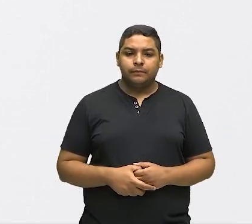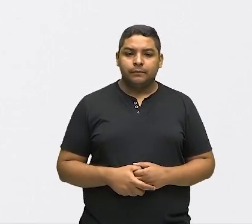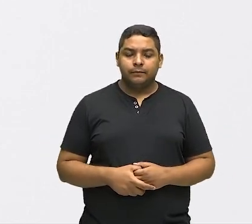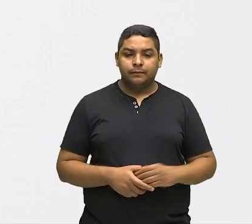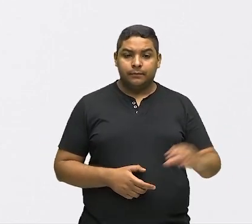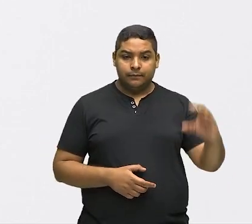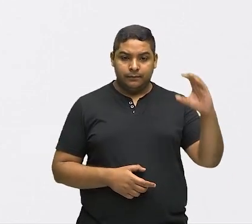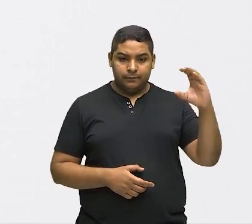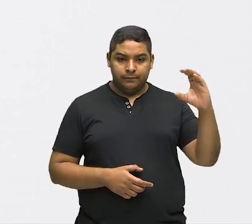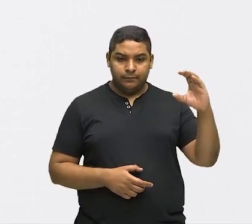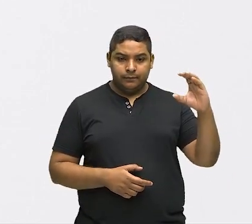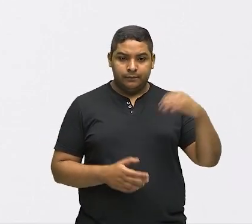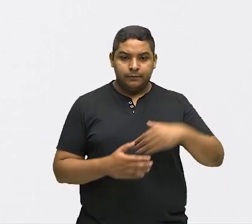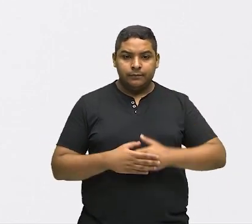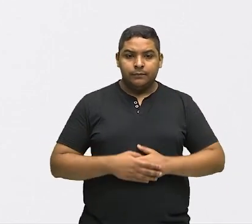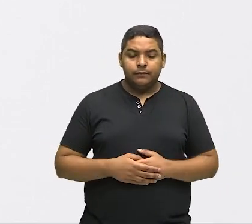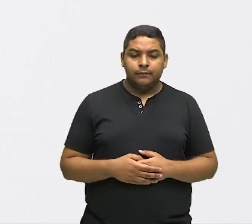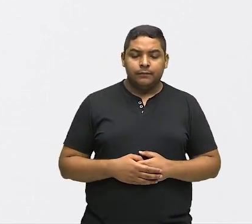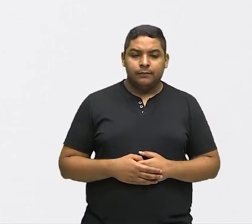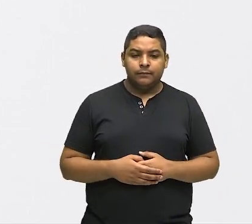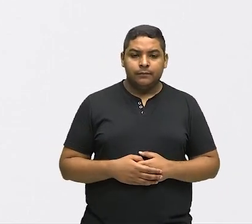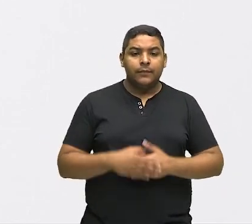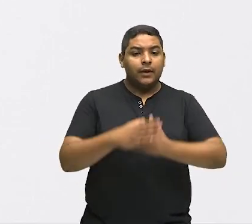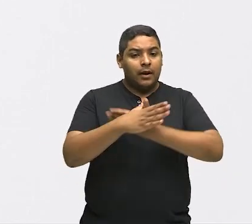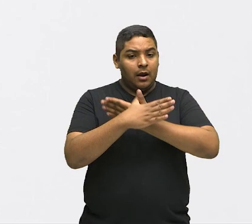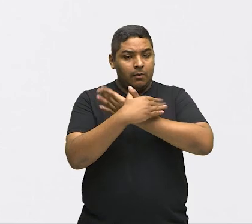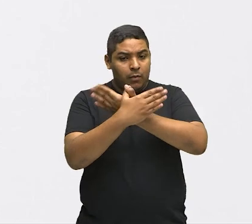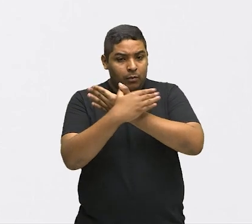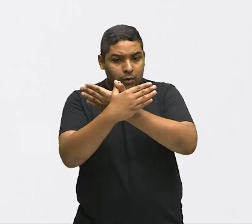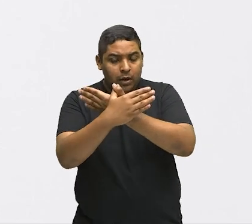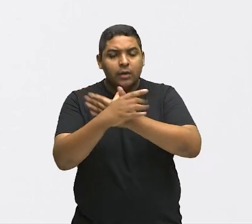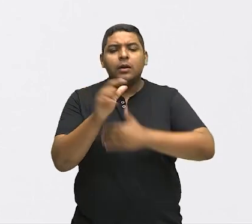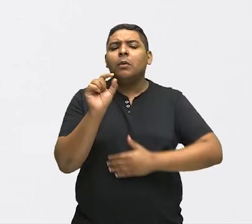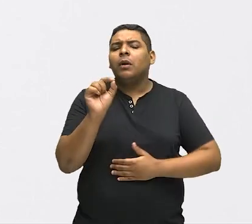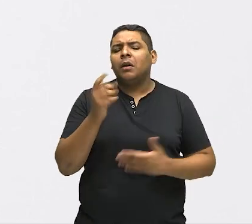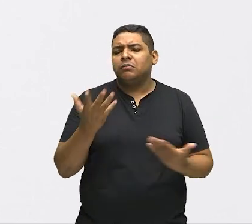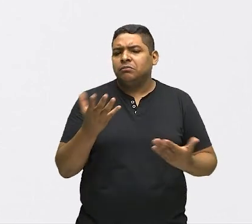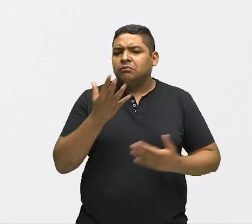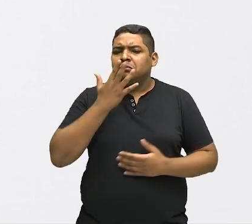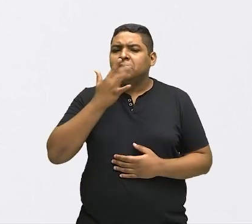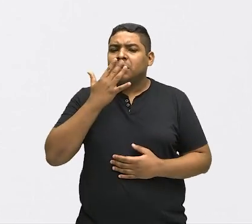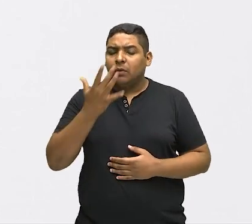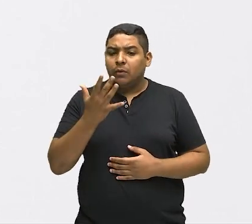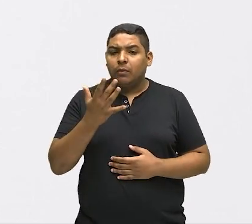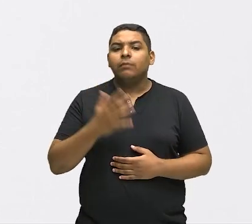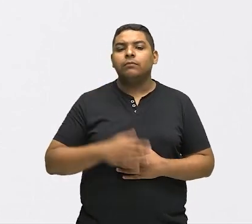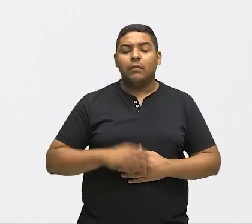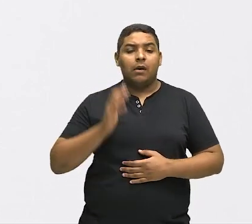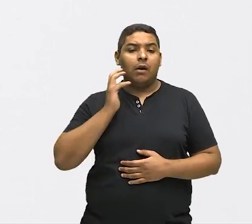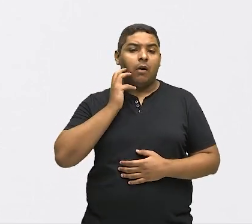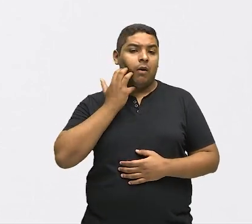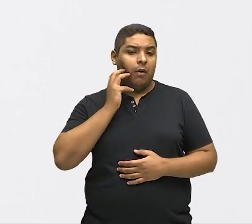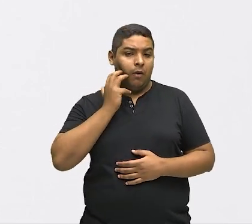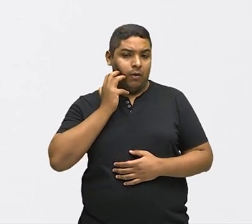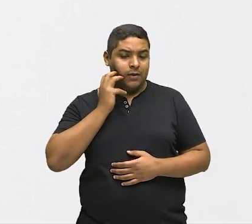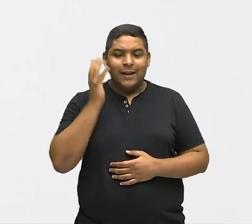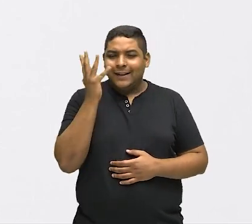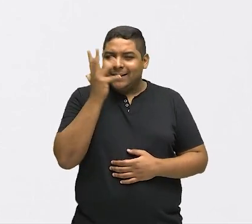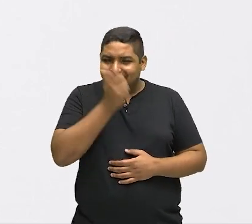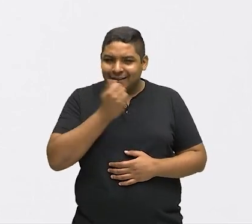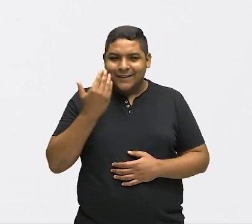This butterfly is... Esta borboleta é o quê? Pink. Olha como ela é linda, não é?